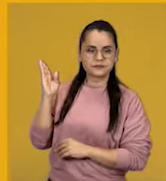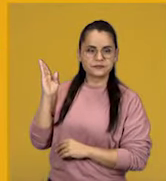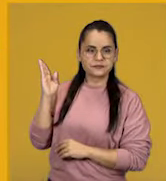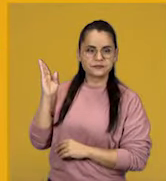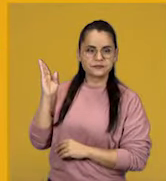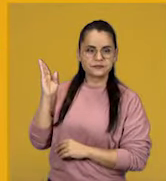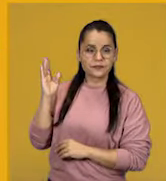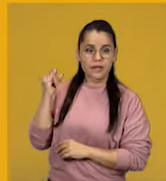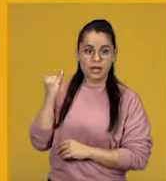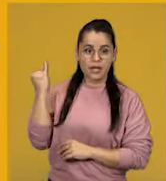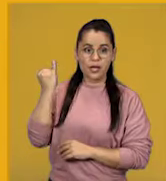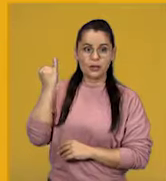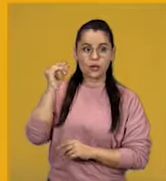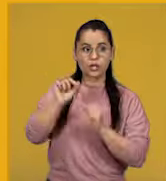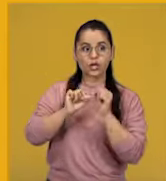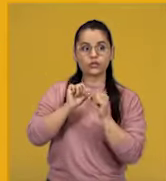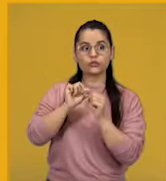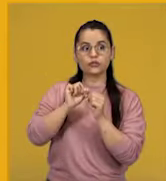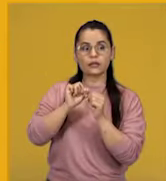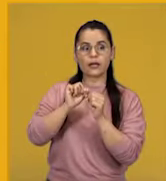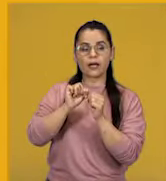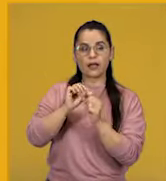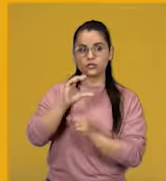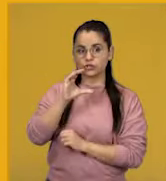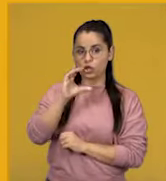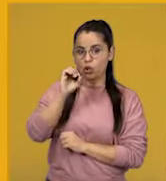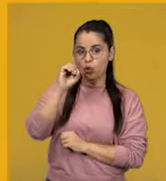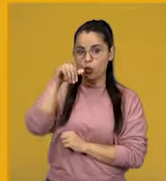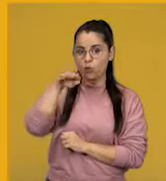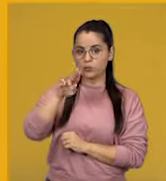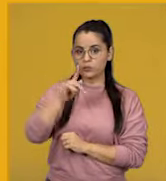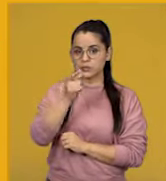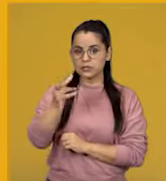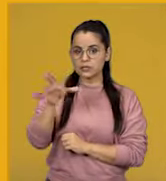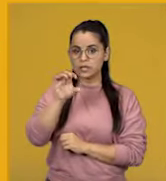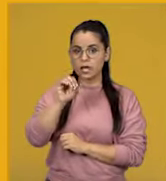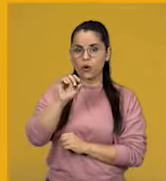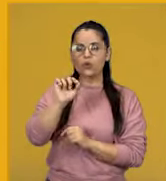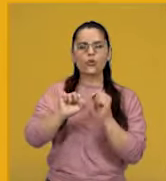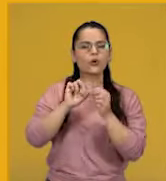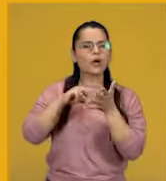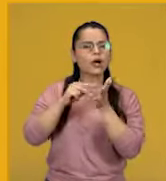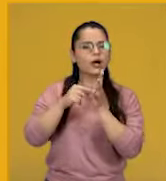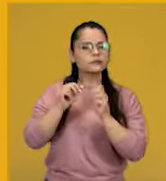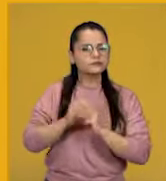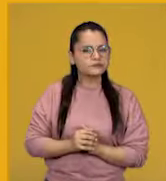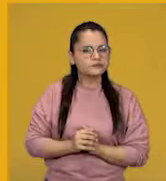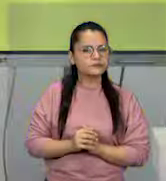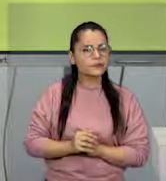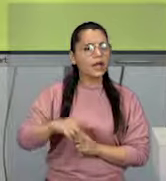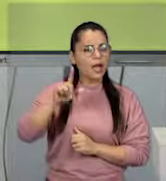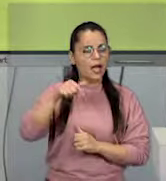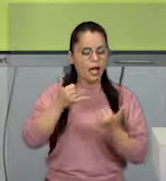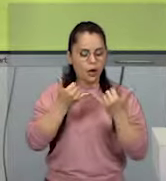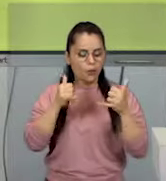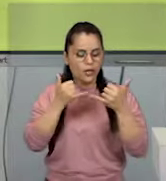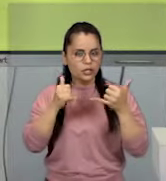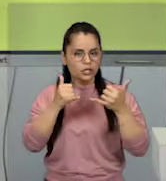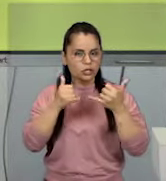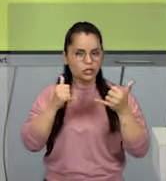muito muito importante entalpia de combustão é né O que tentar o pit combustão é aquela energia